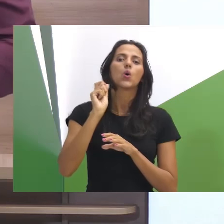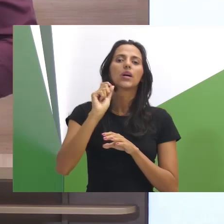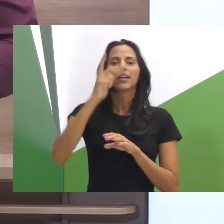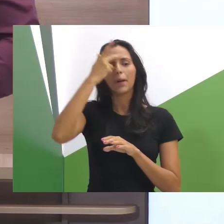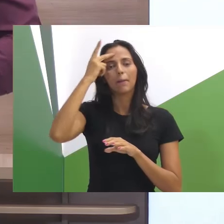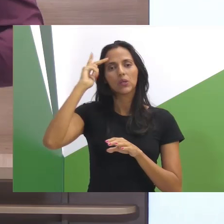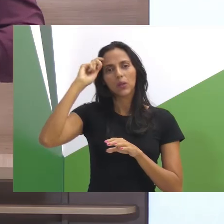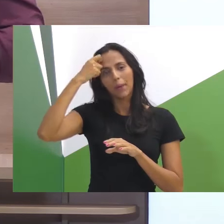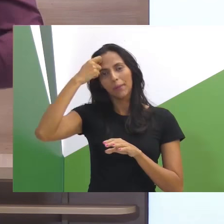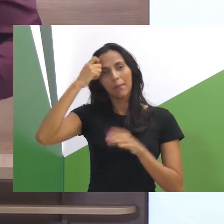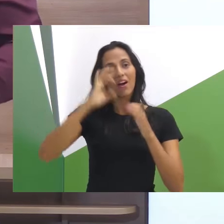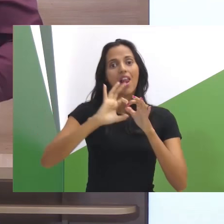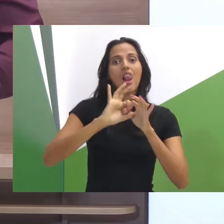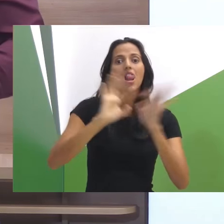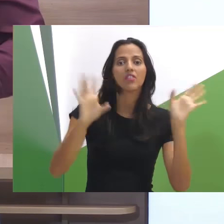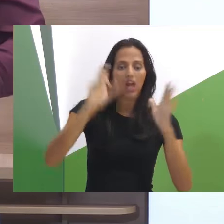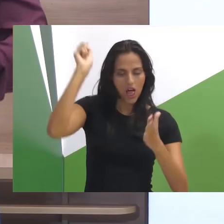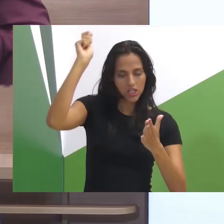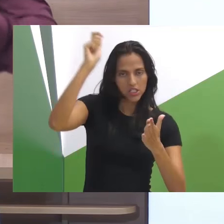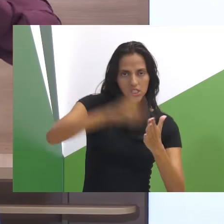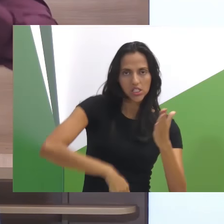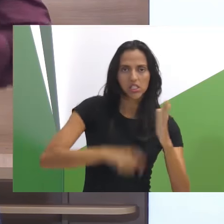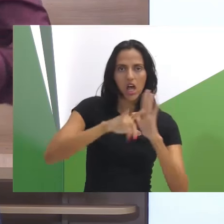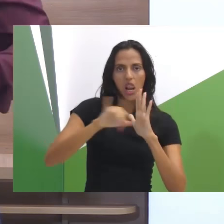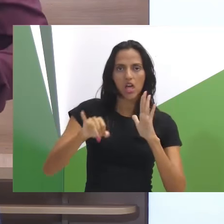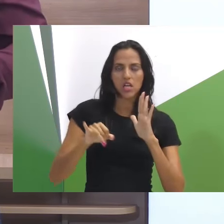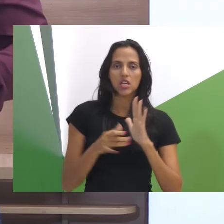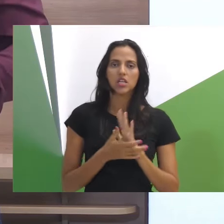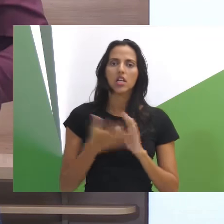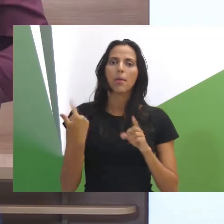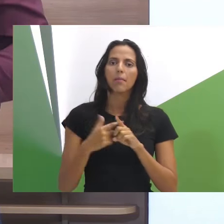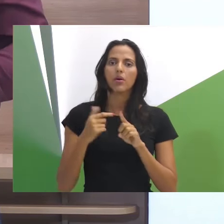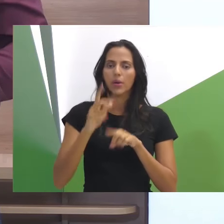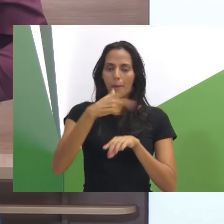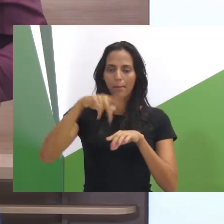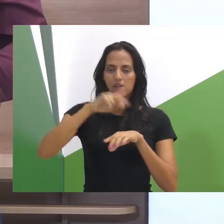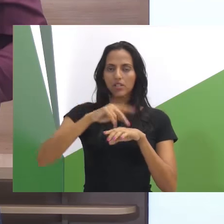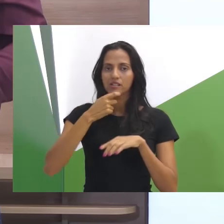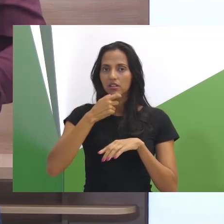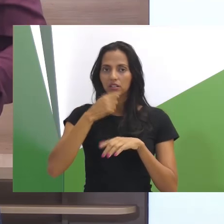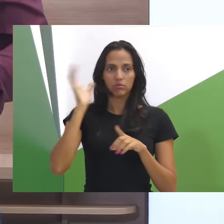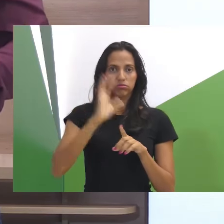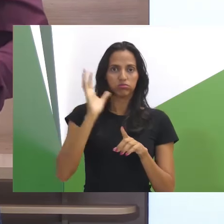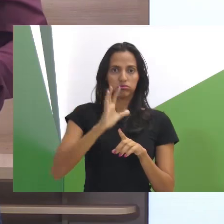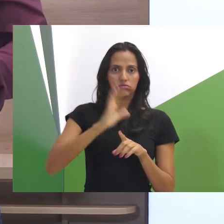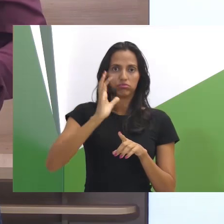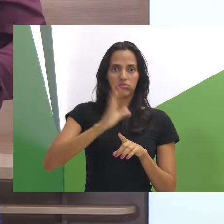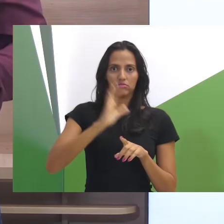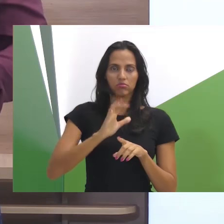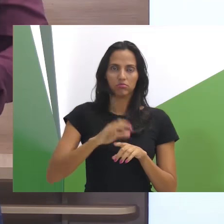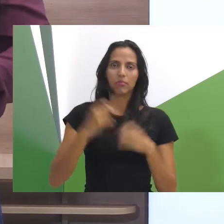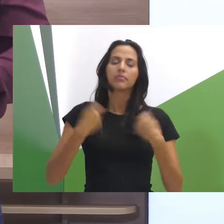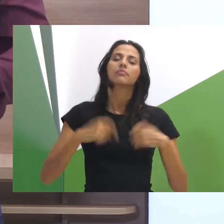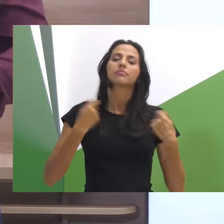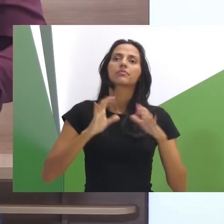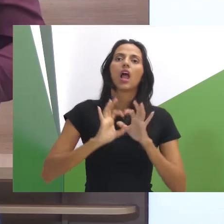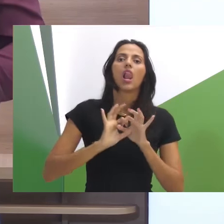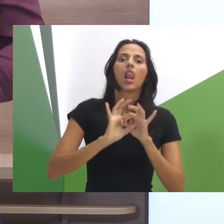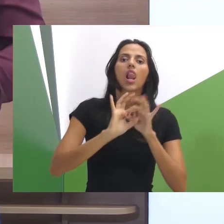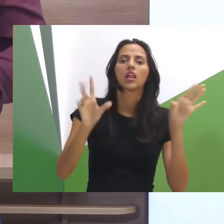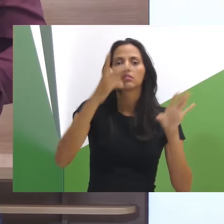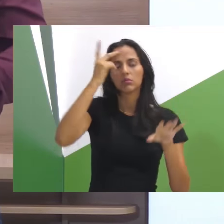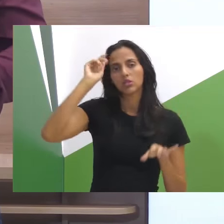escravos. E ela assina isso devido à pressão na Inglaterra, né? A campanha abolicionista,